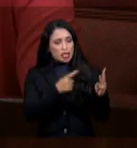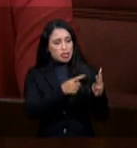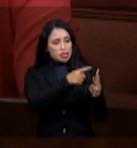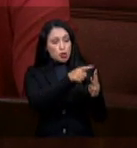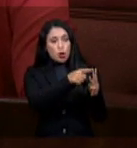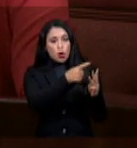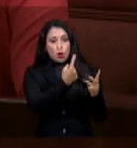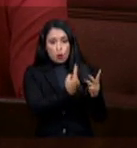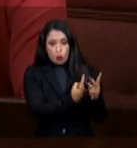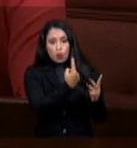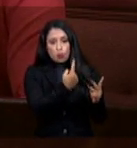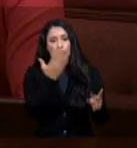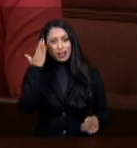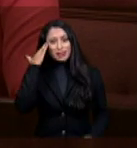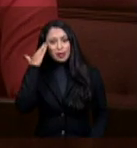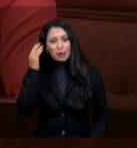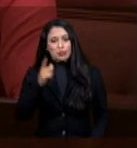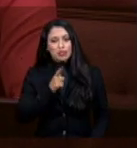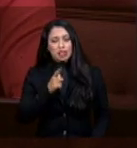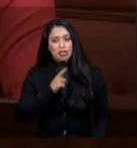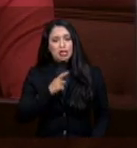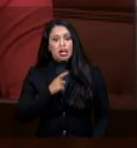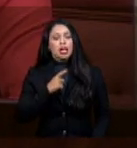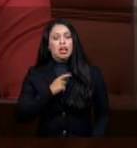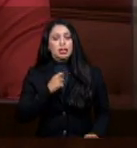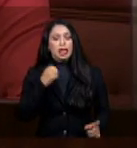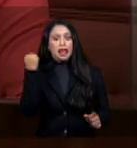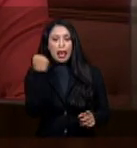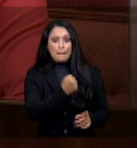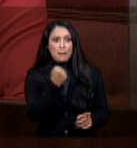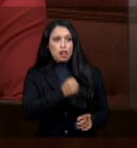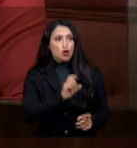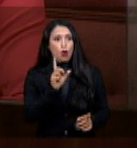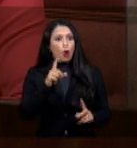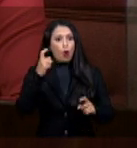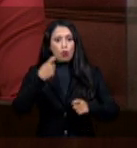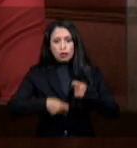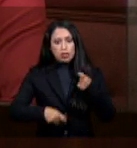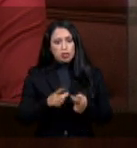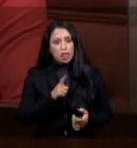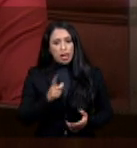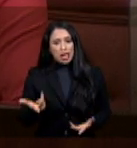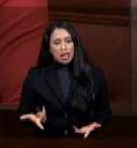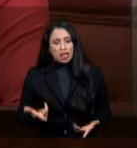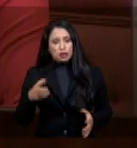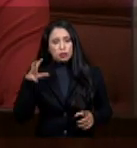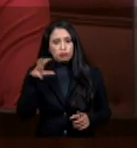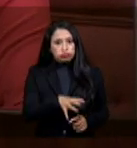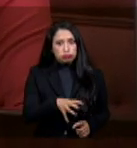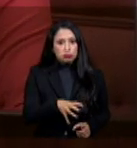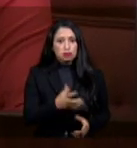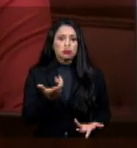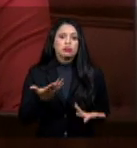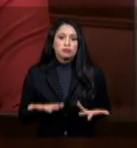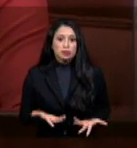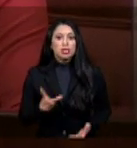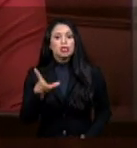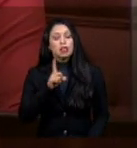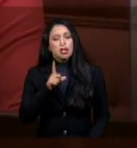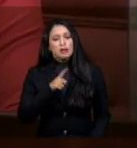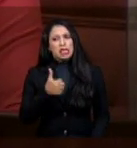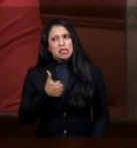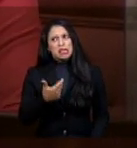ou sexual durante a vida, na maioria das vezes por um parceiro íntimo. Cerca de